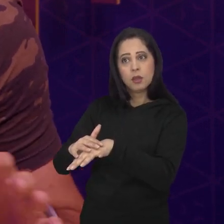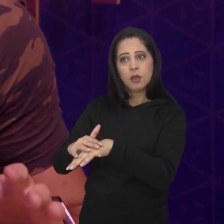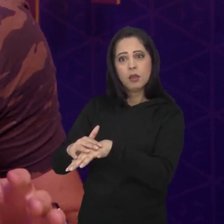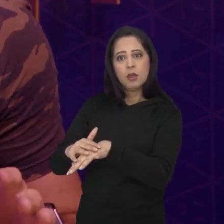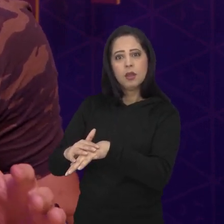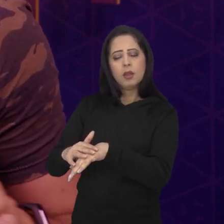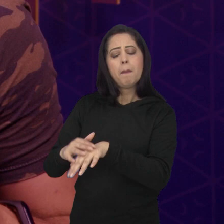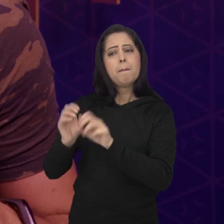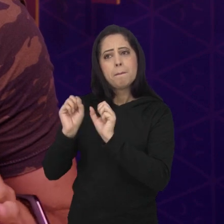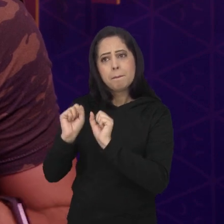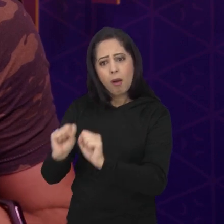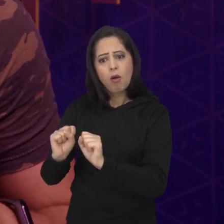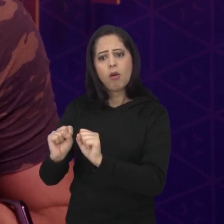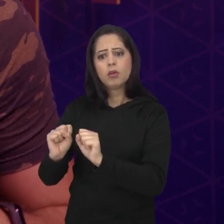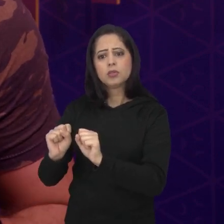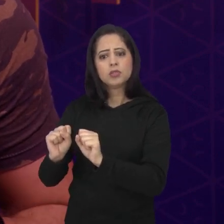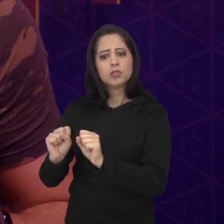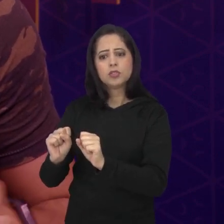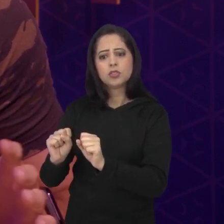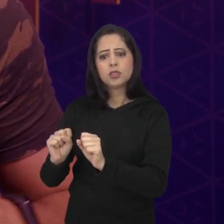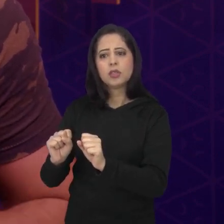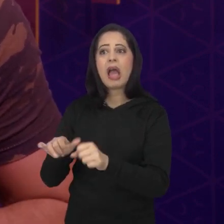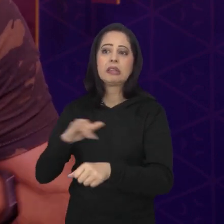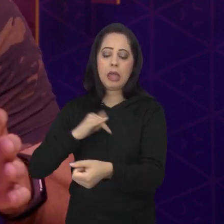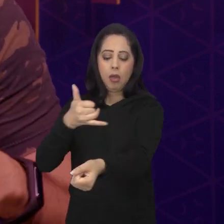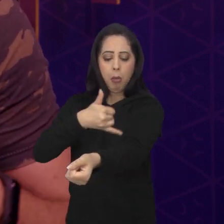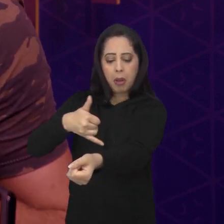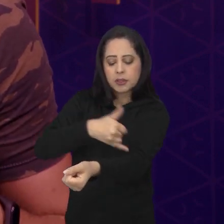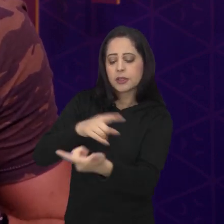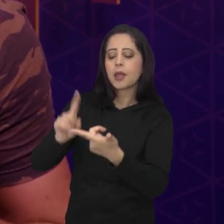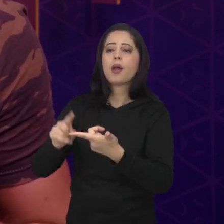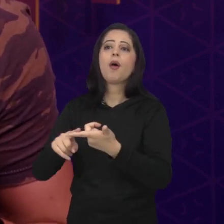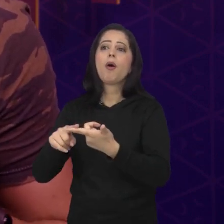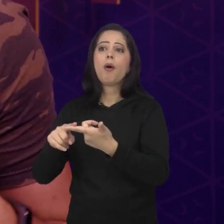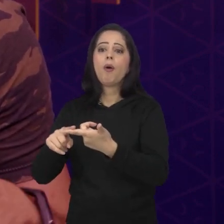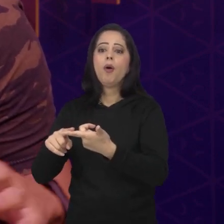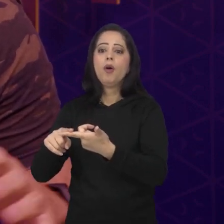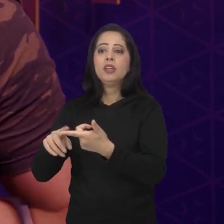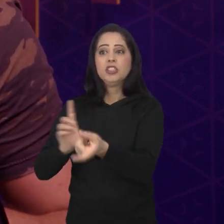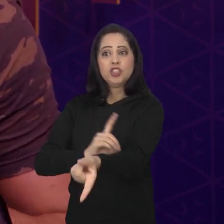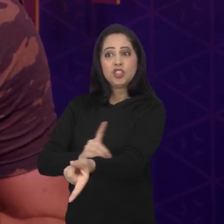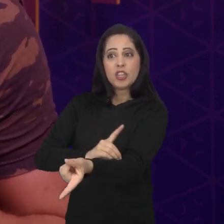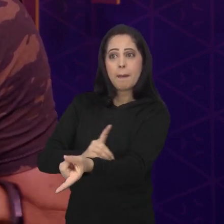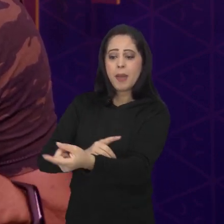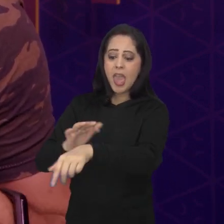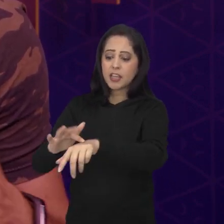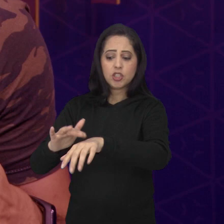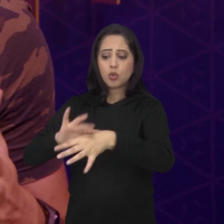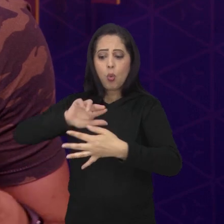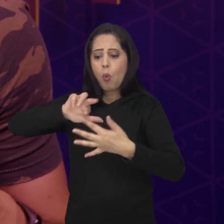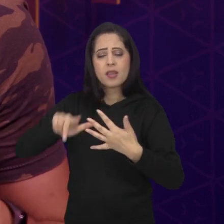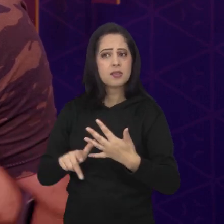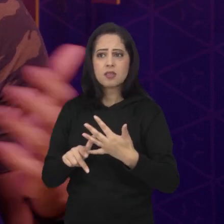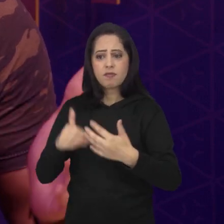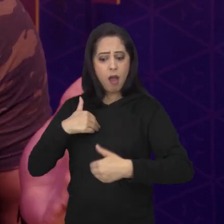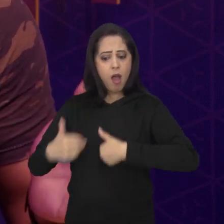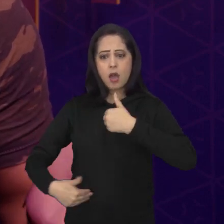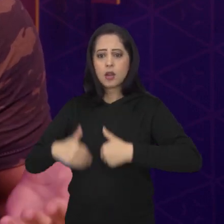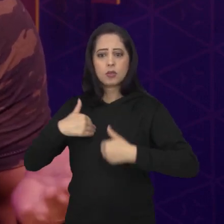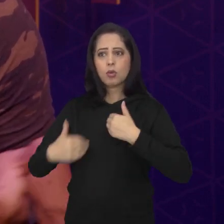tem nenhum problema, sabe? Eu acho que a gente tem, sei lá, colesterol alto, a gente tem outras doenças